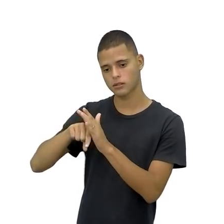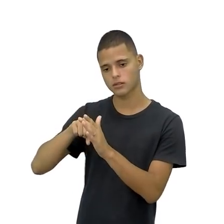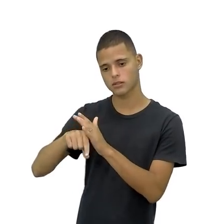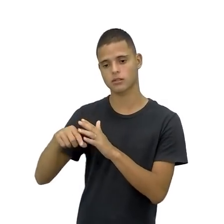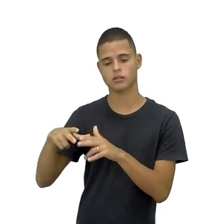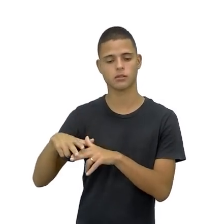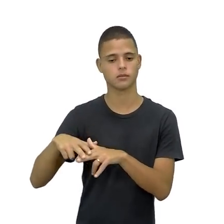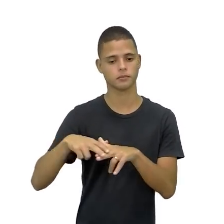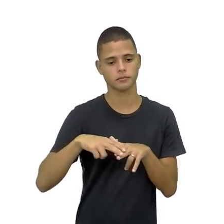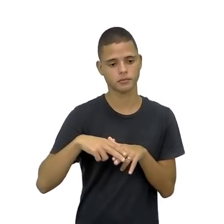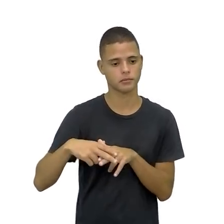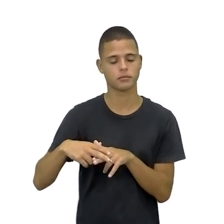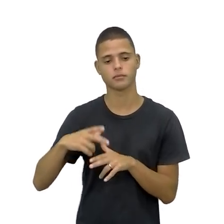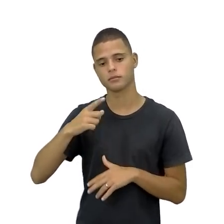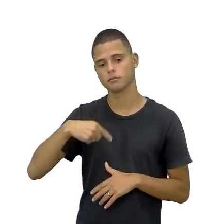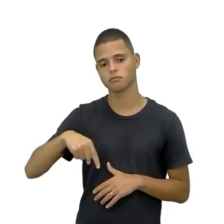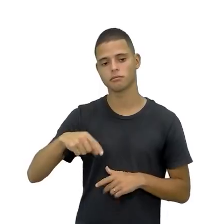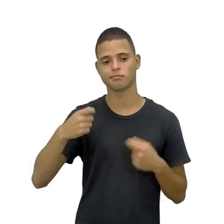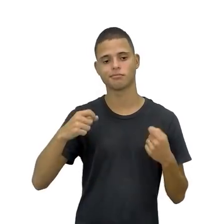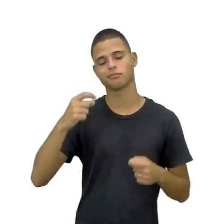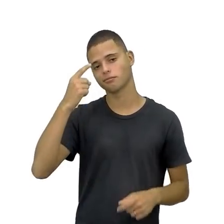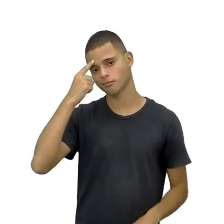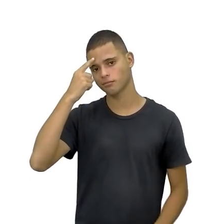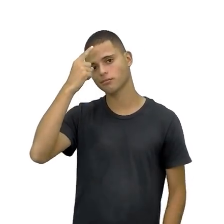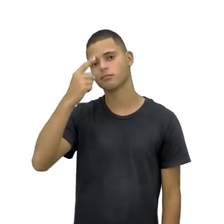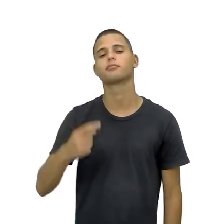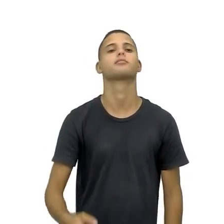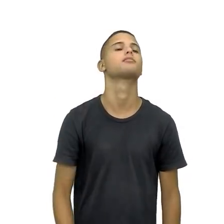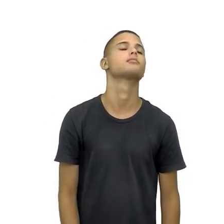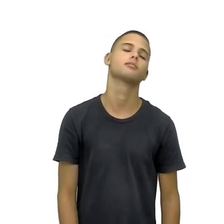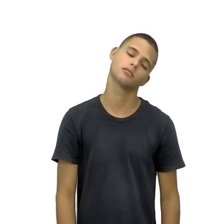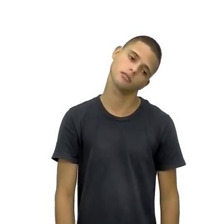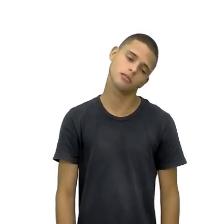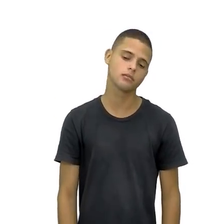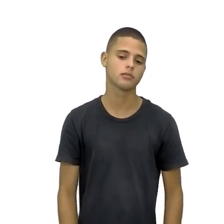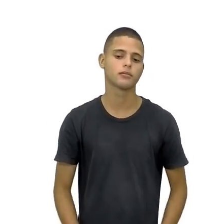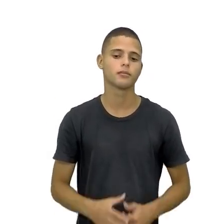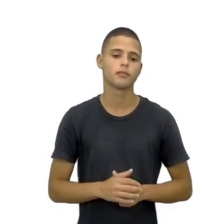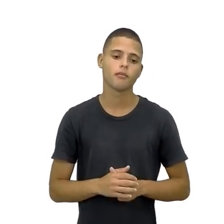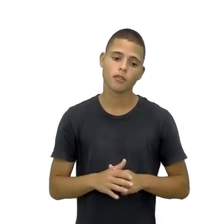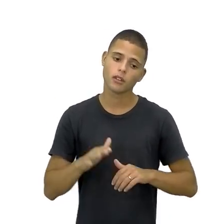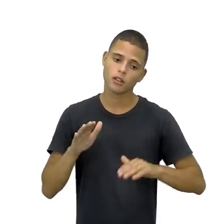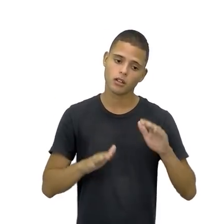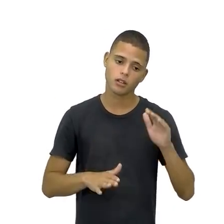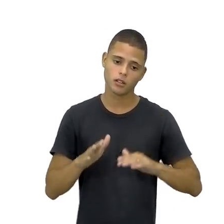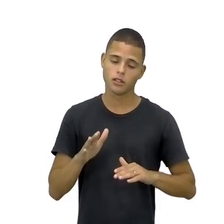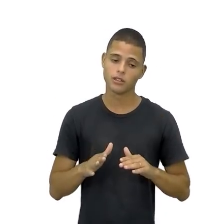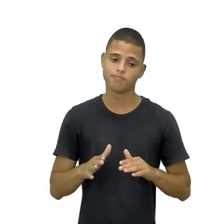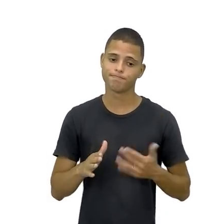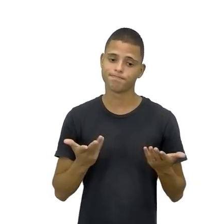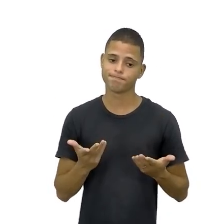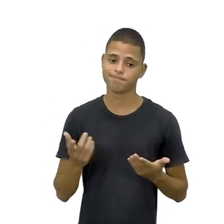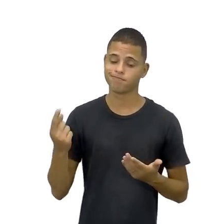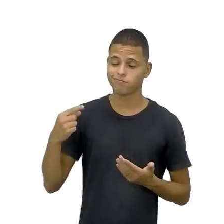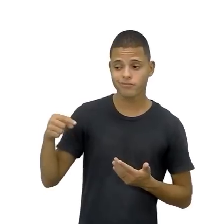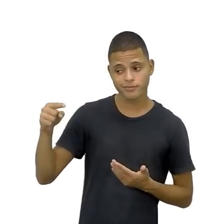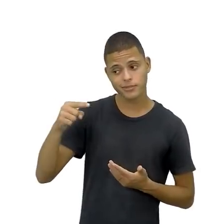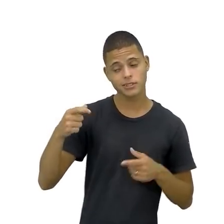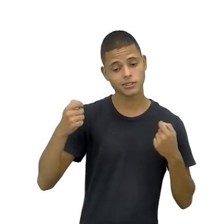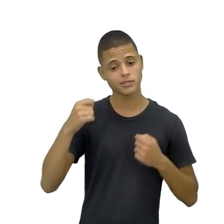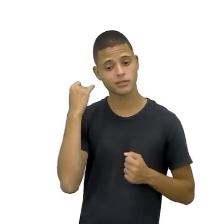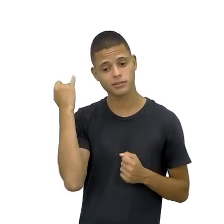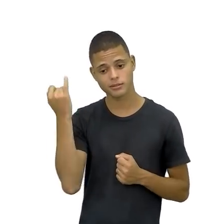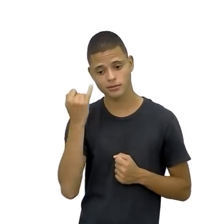e aprofundamento, nós precisamos pensar, né, que talvez precisamos levar, né, se minha sala de aula tem